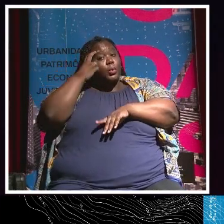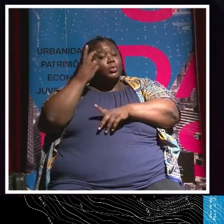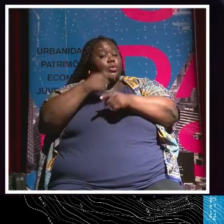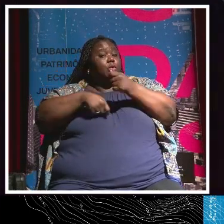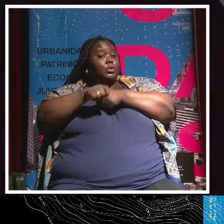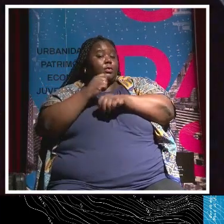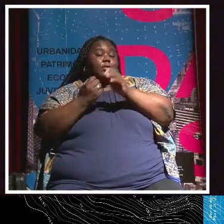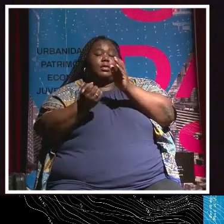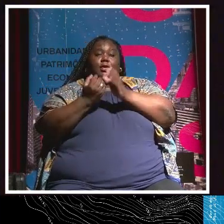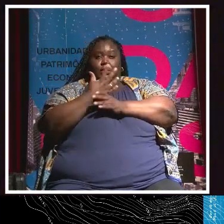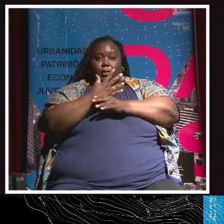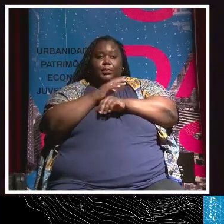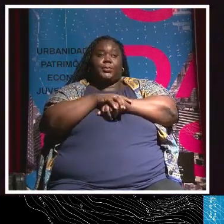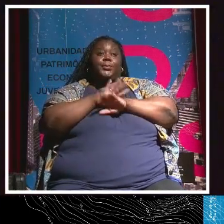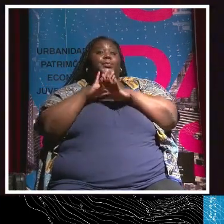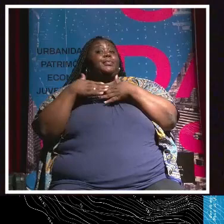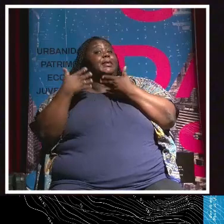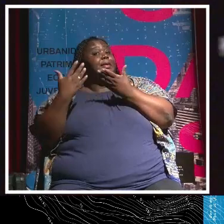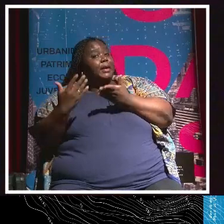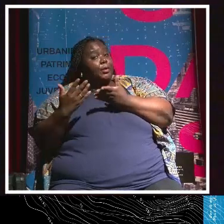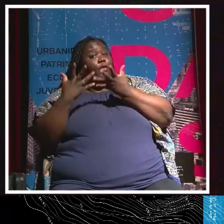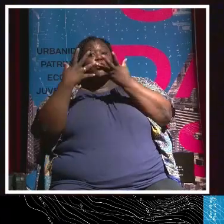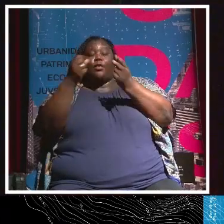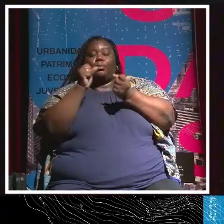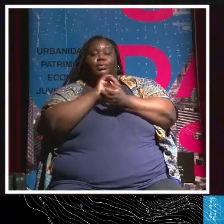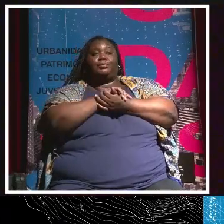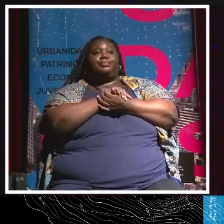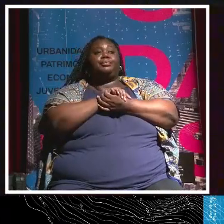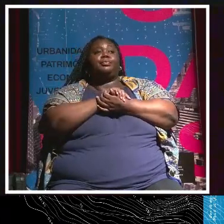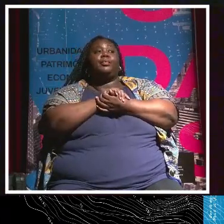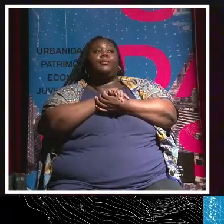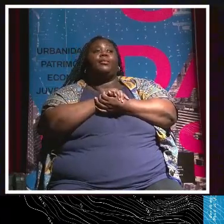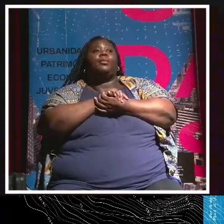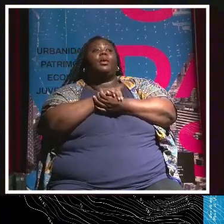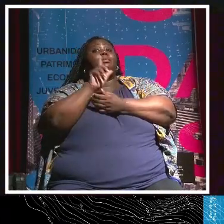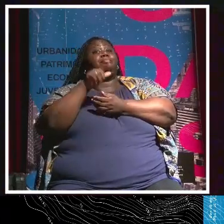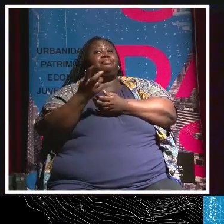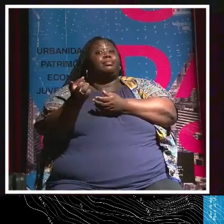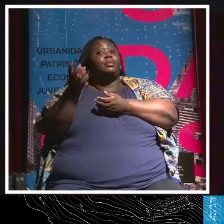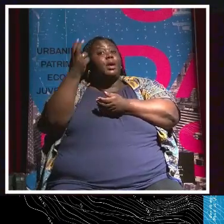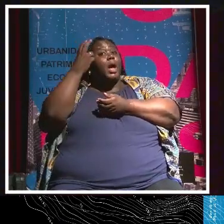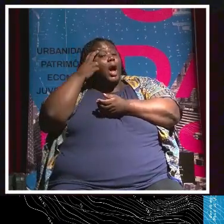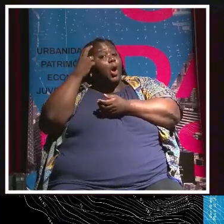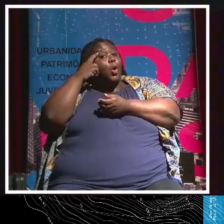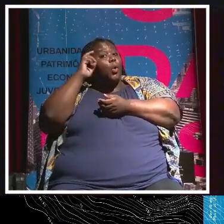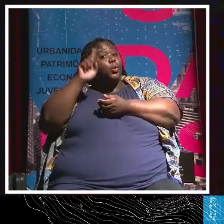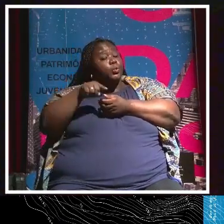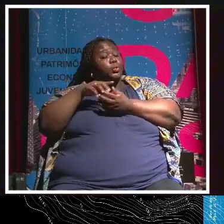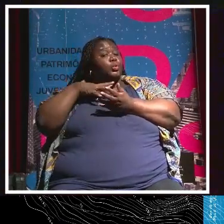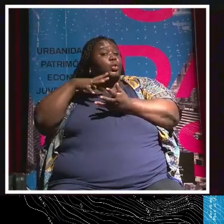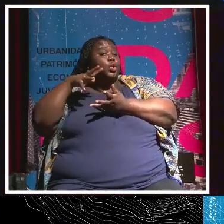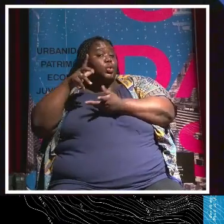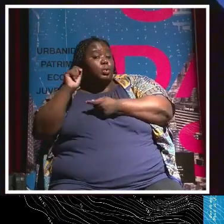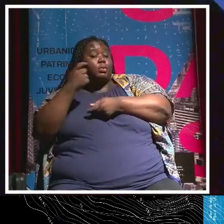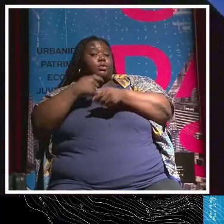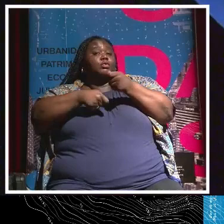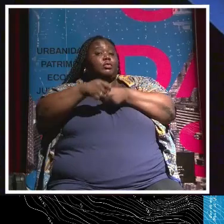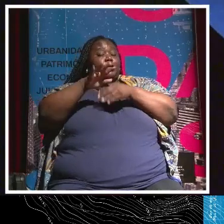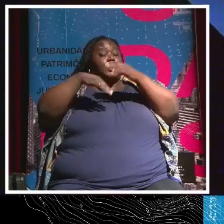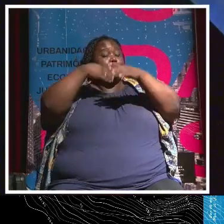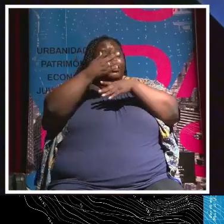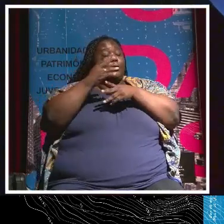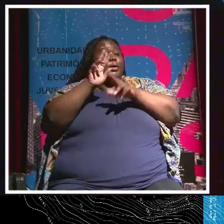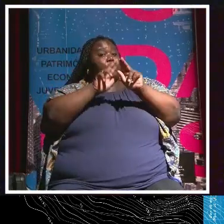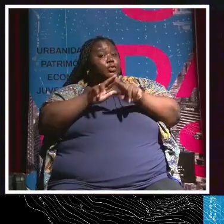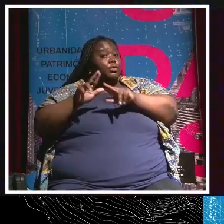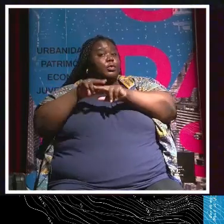economia criativa. Então, vamos lá. A cultura como bem público global para o desenvolvimento econômico e